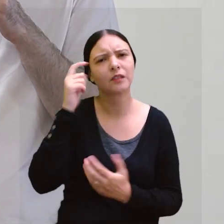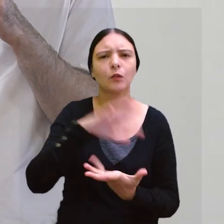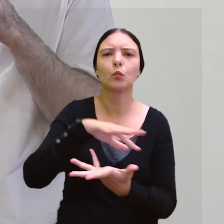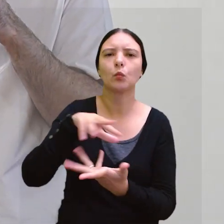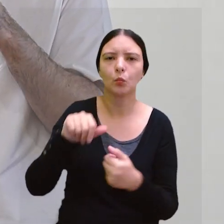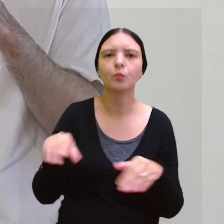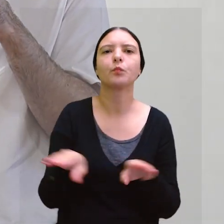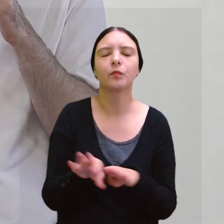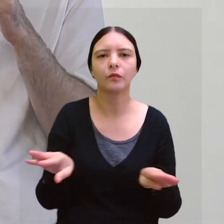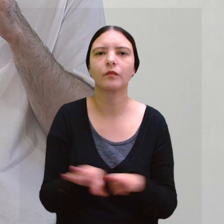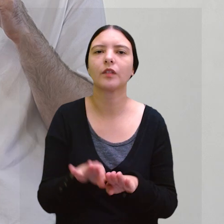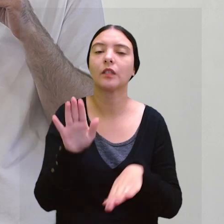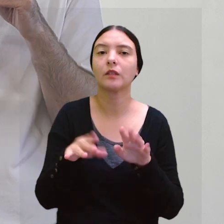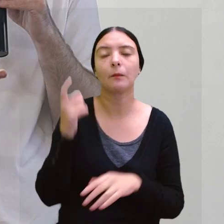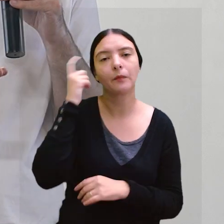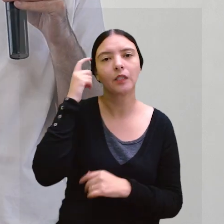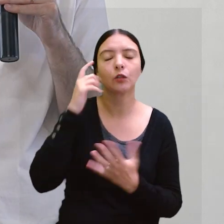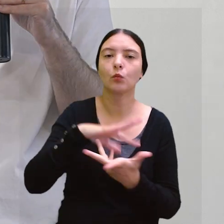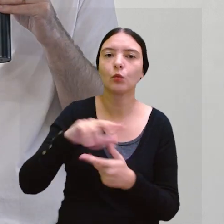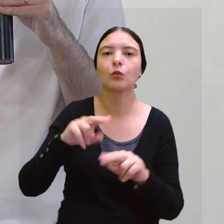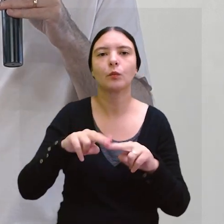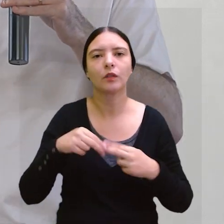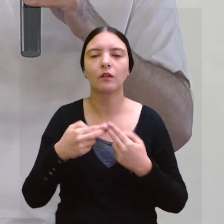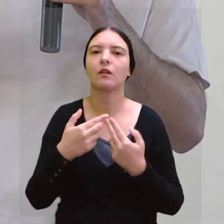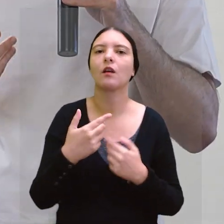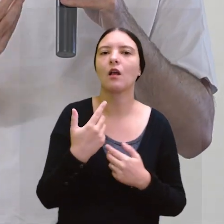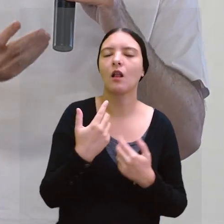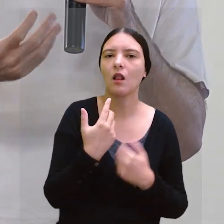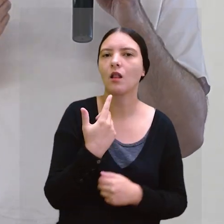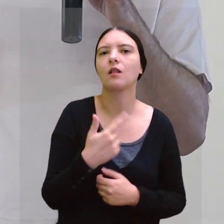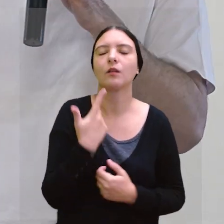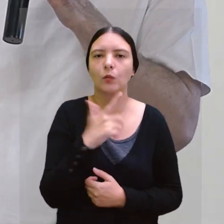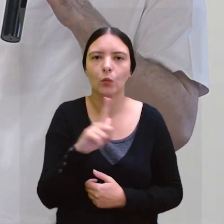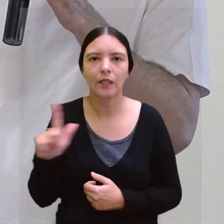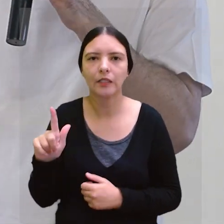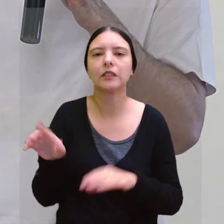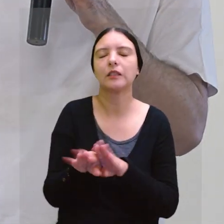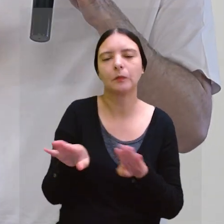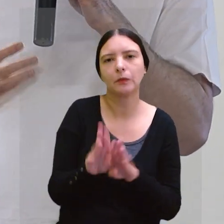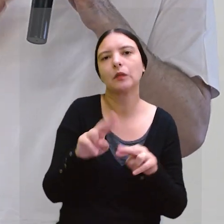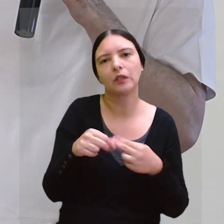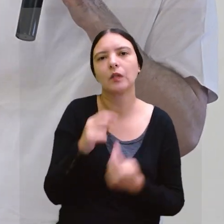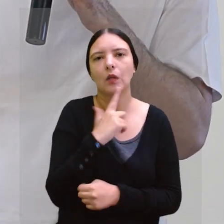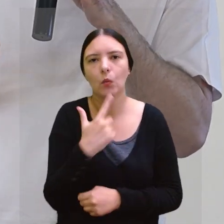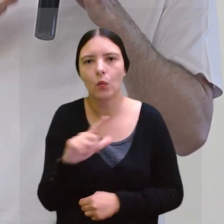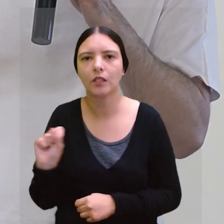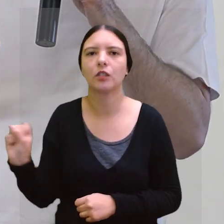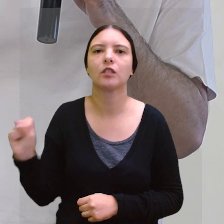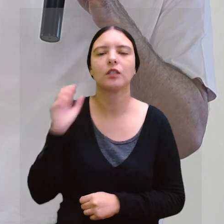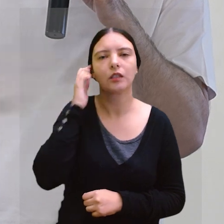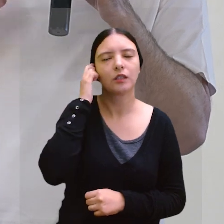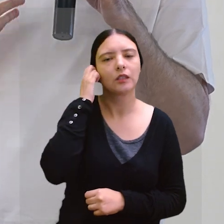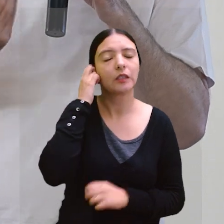mundo também. A gente pensa o mundo por meio de linguagem. A sua interação com o mundo se dá por meio de linguagem. Então você ter um